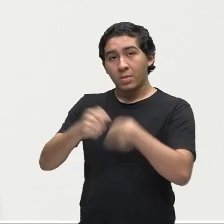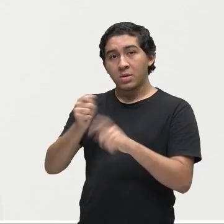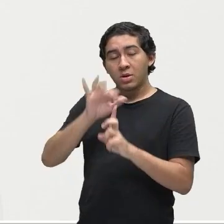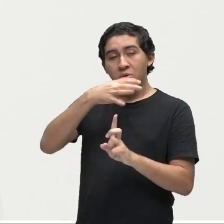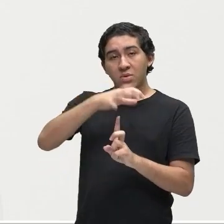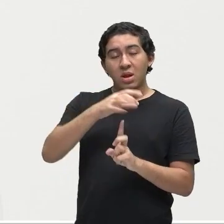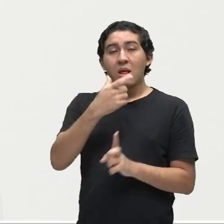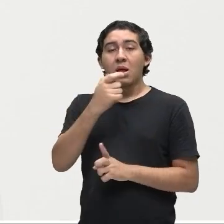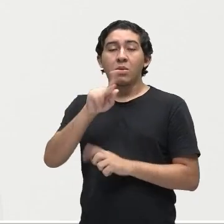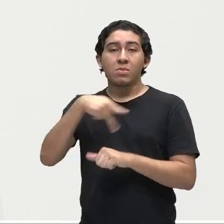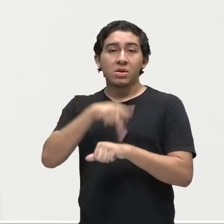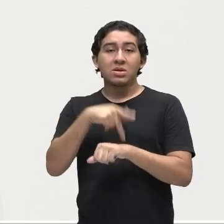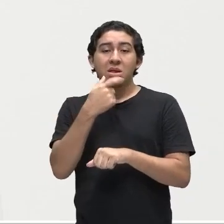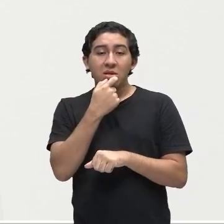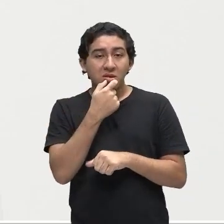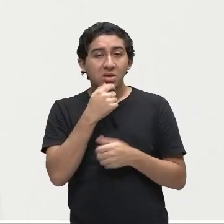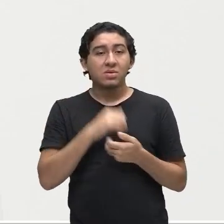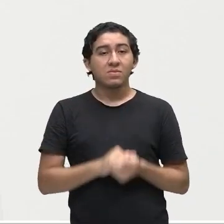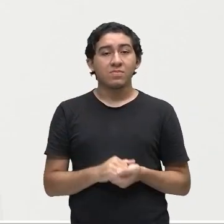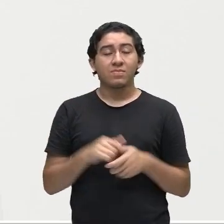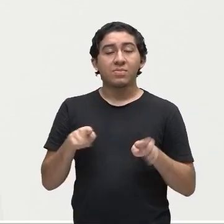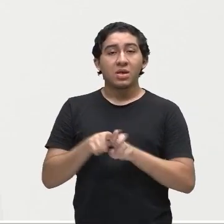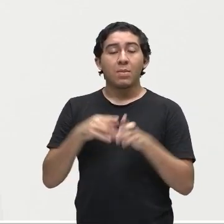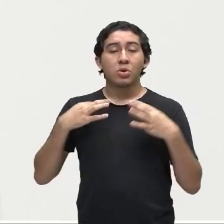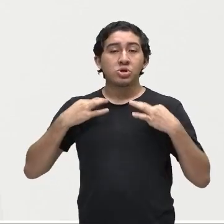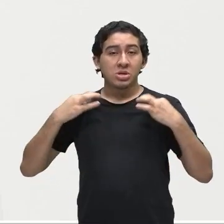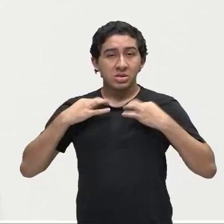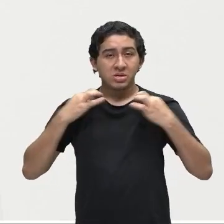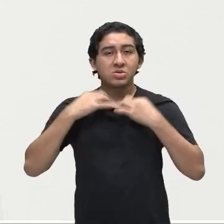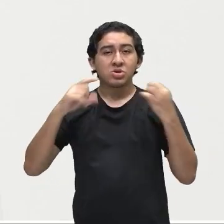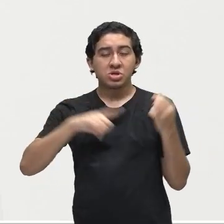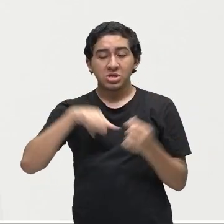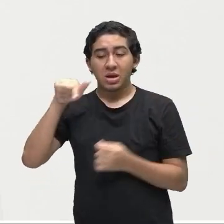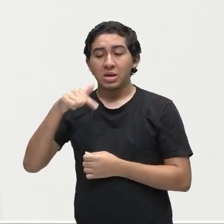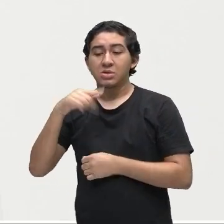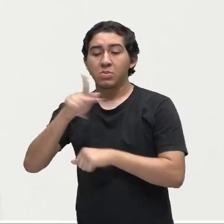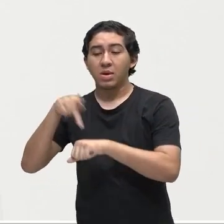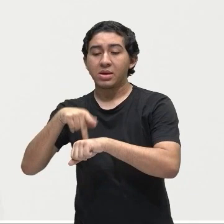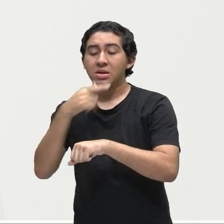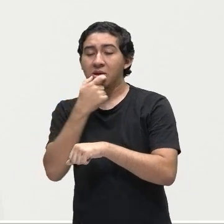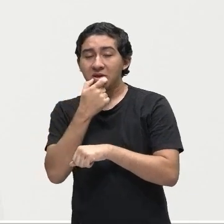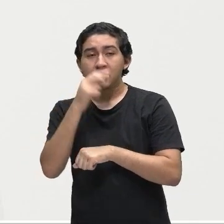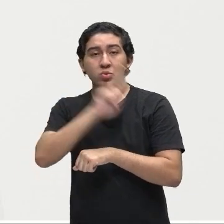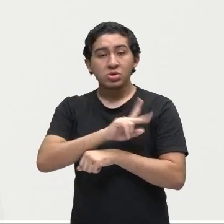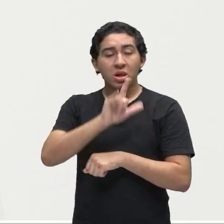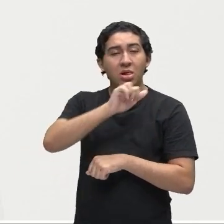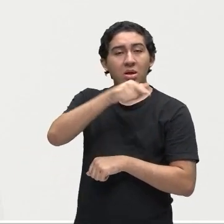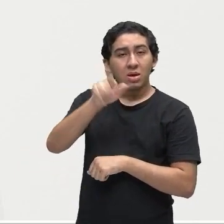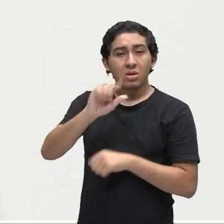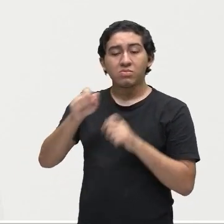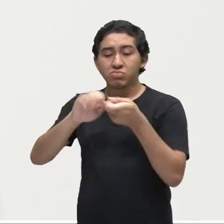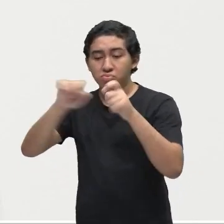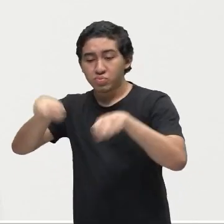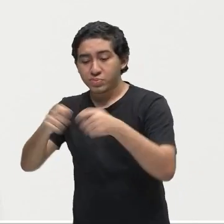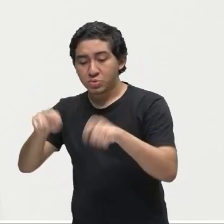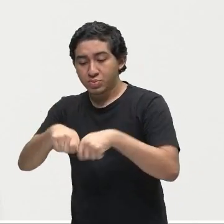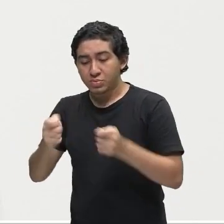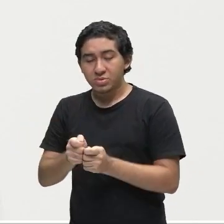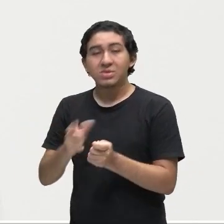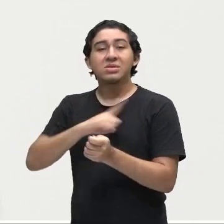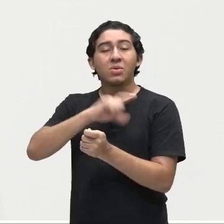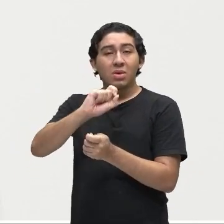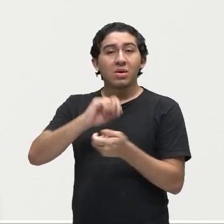Inglaterra. Os tecidos que eram então fabricados pelos ingleses, utilizando a lã, eram negociados por